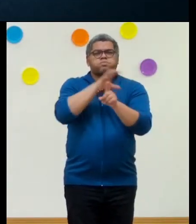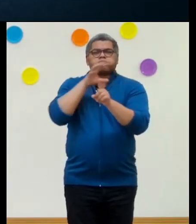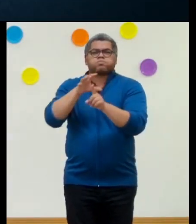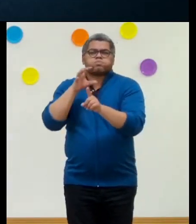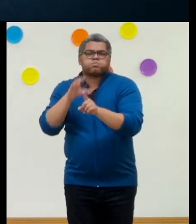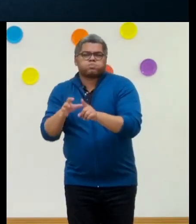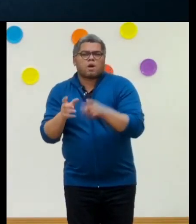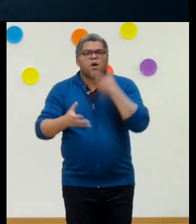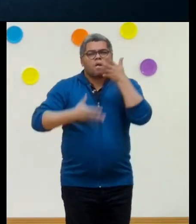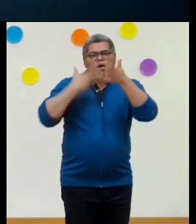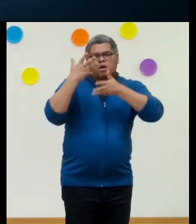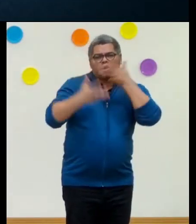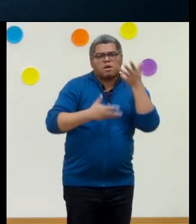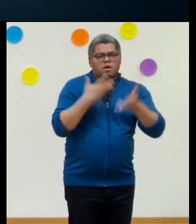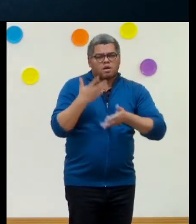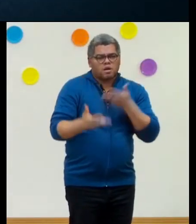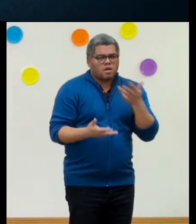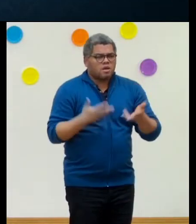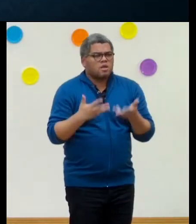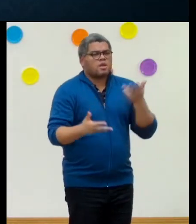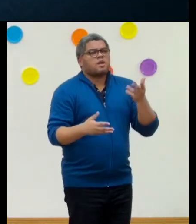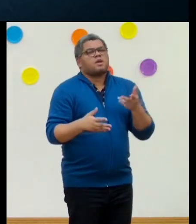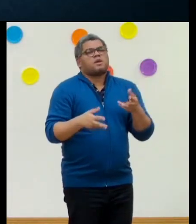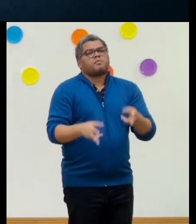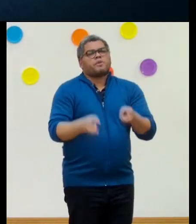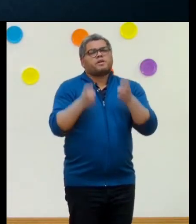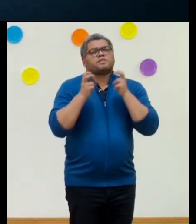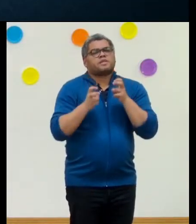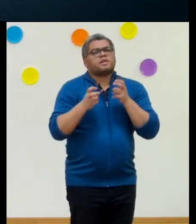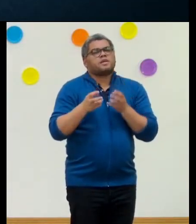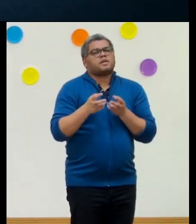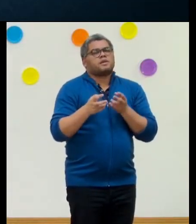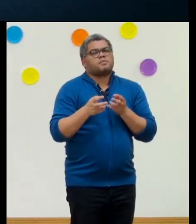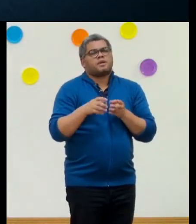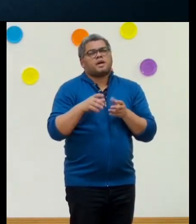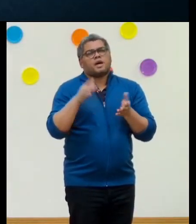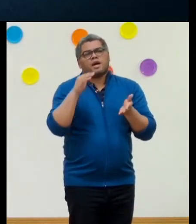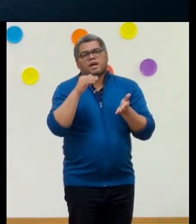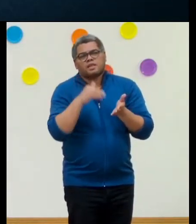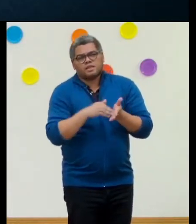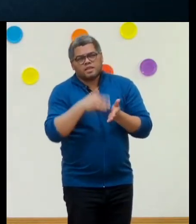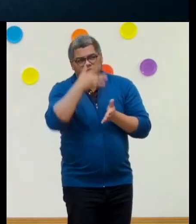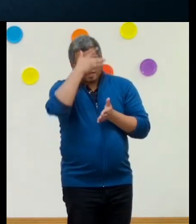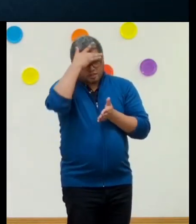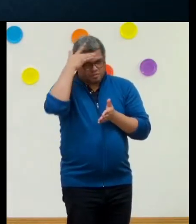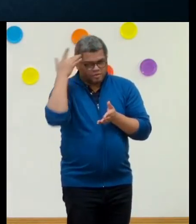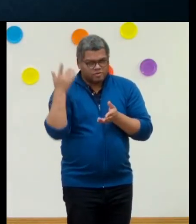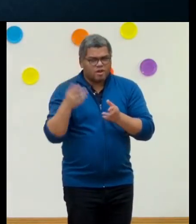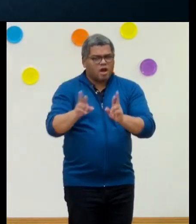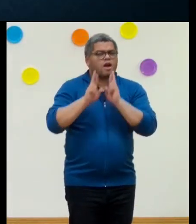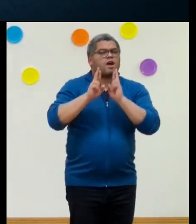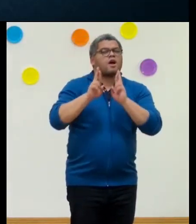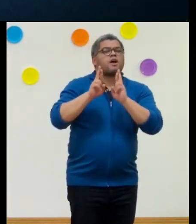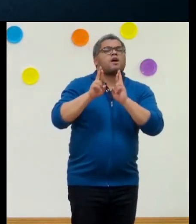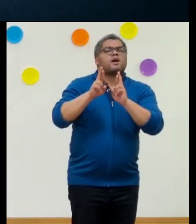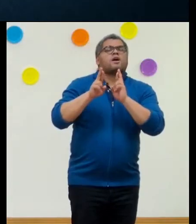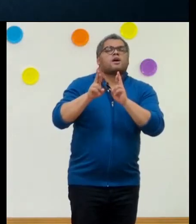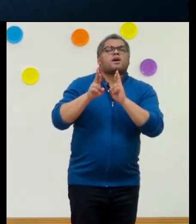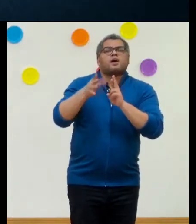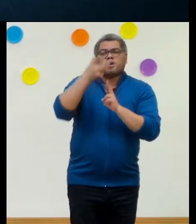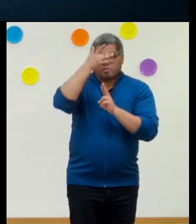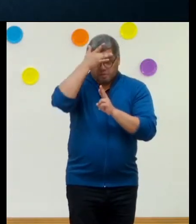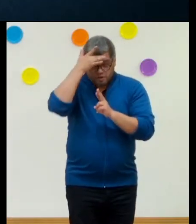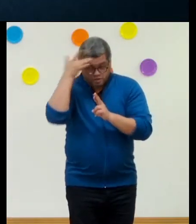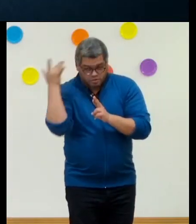aí você vê até gente torcendo para o caso dar certo. Né? Tá, os casados têm um caso, você torce